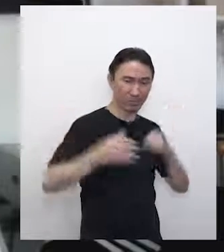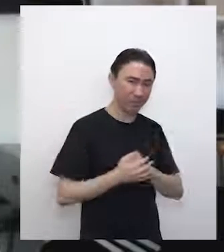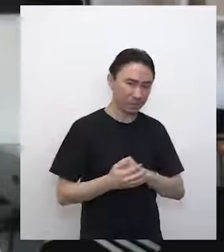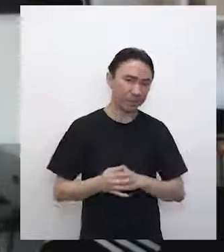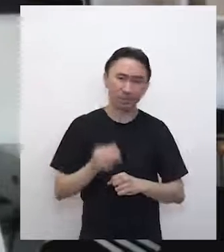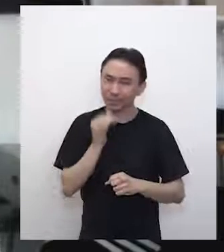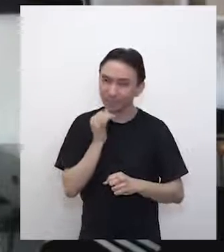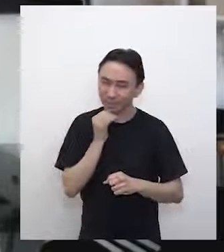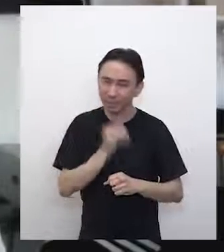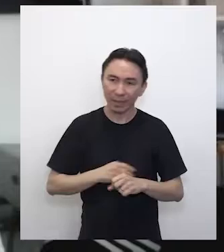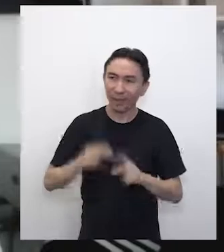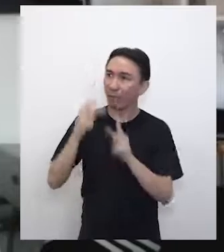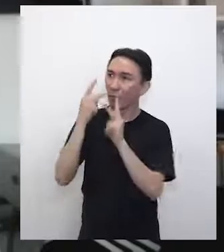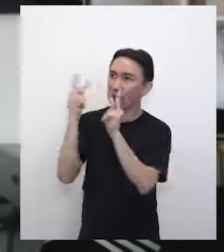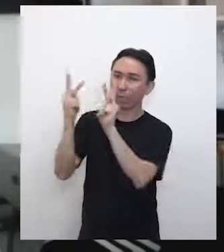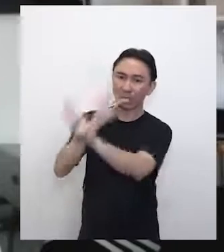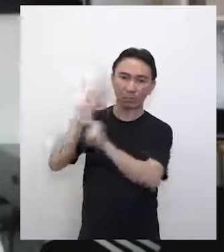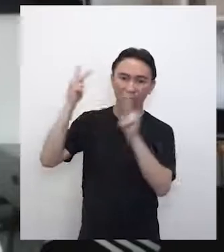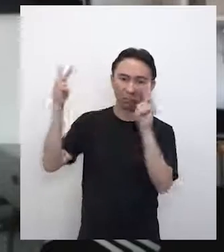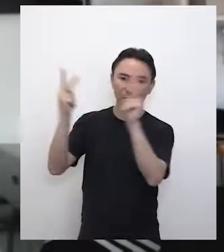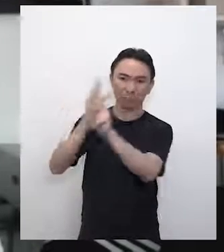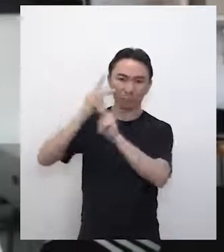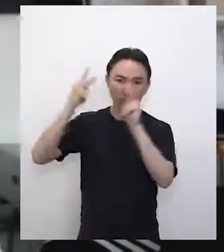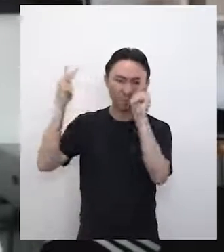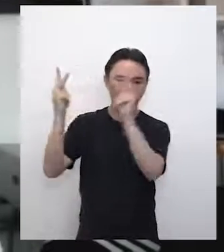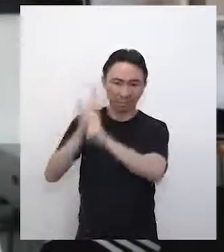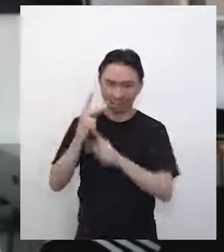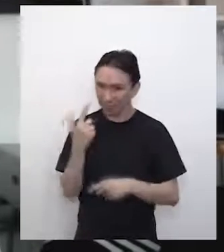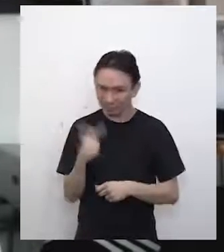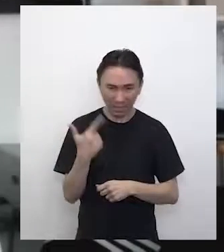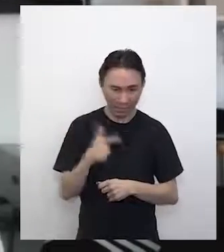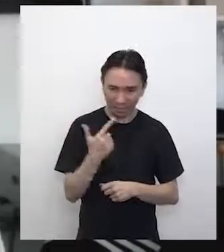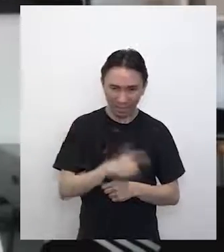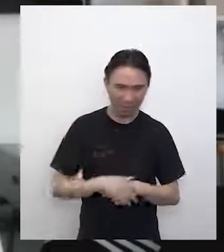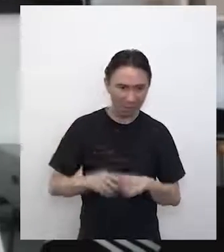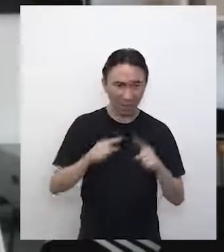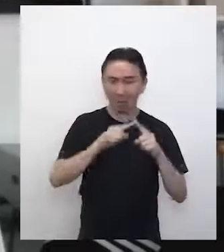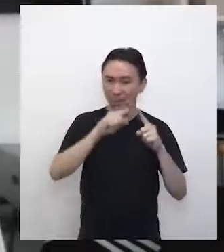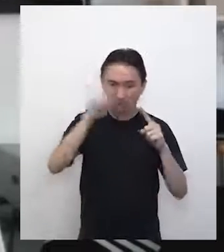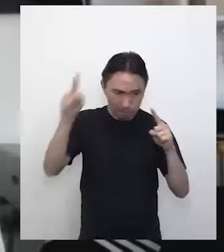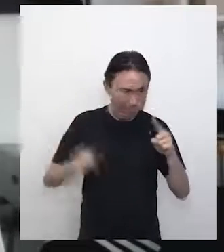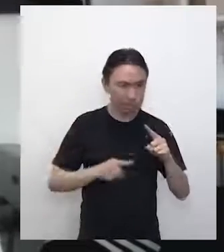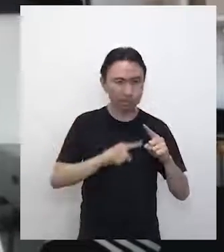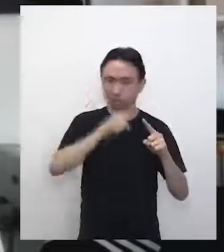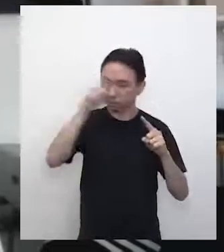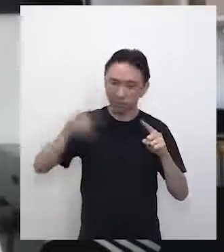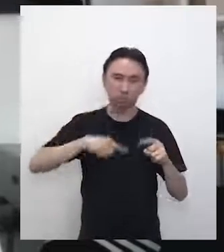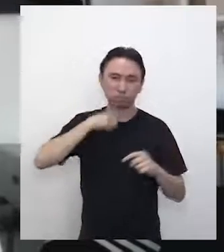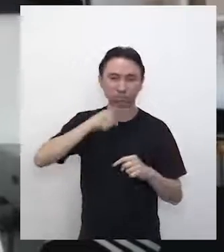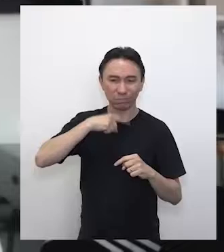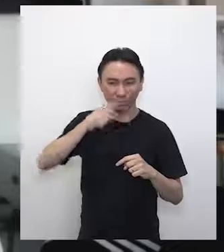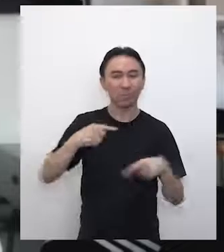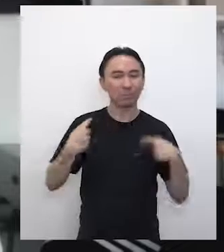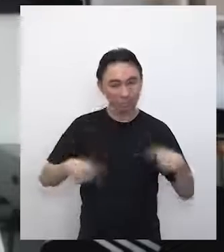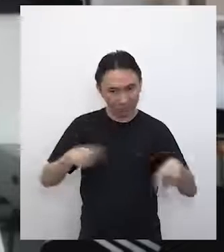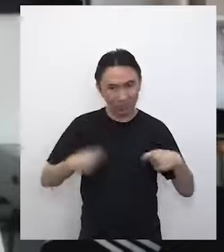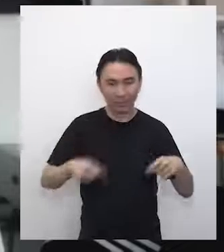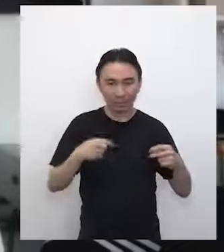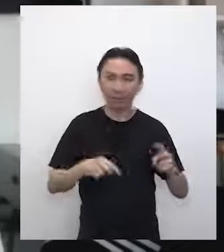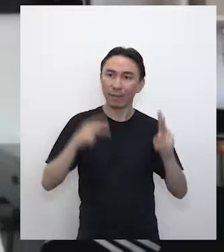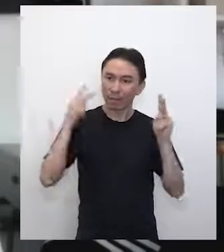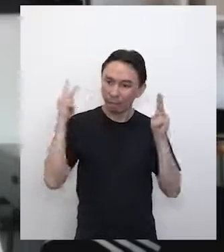região, não tem como as turbinas serem movimentadas. Então, tem também essa questão climática que acaba